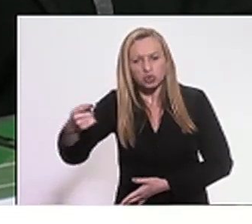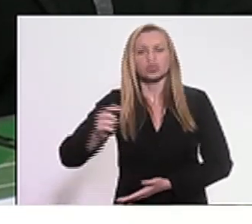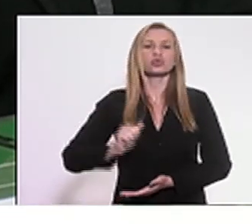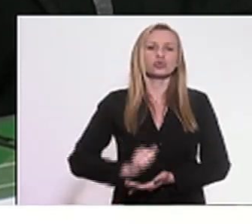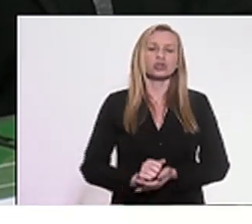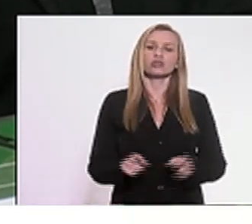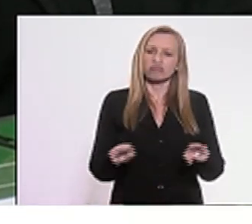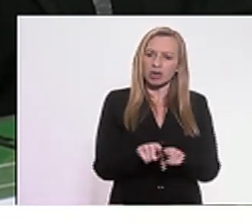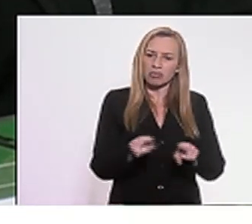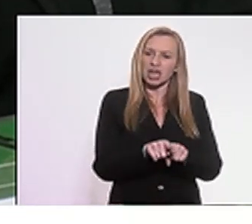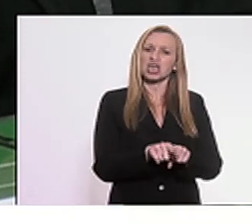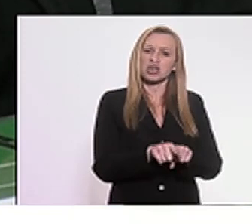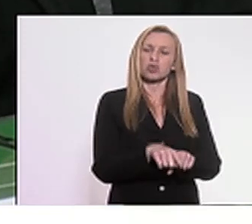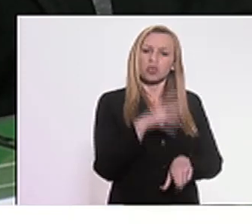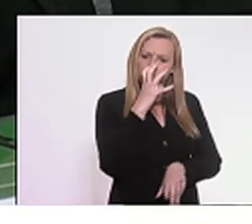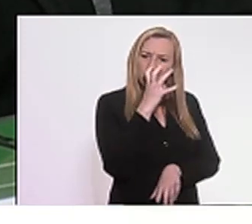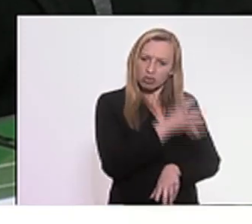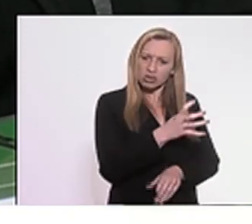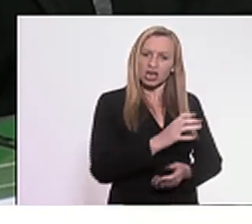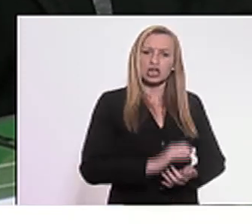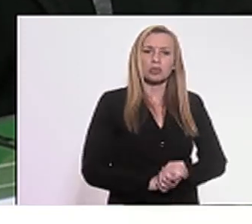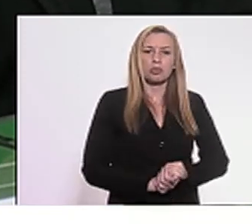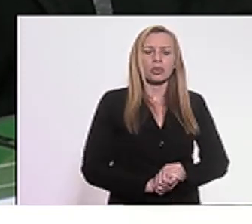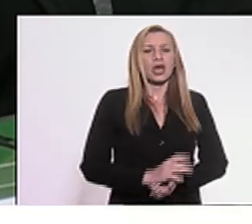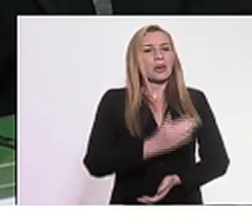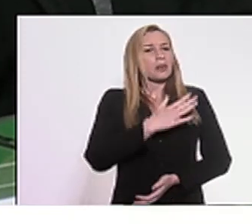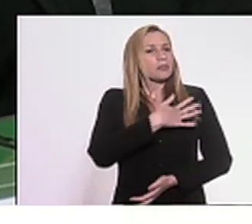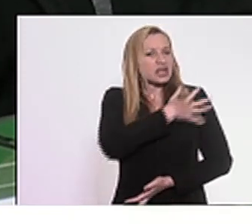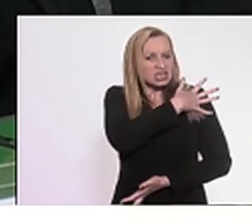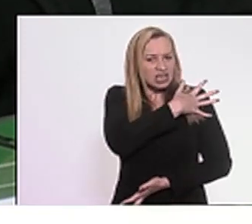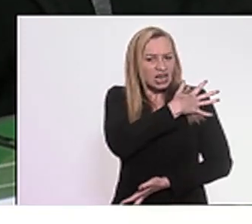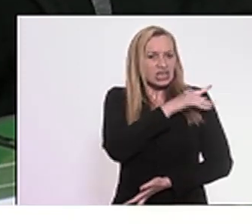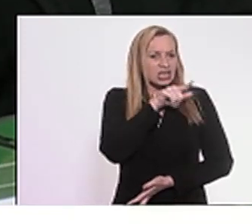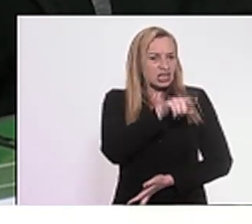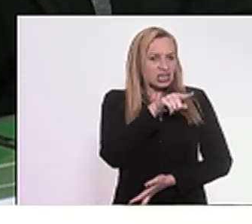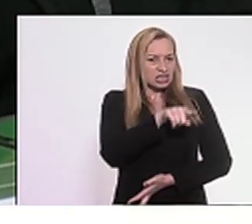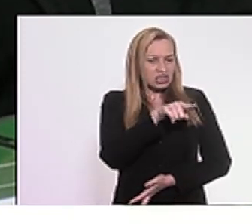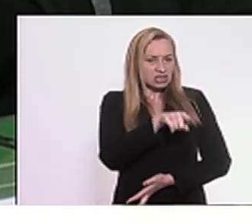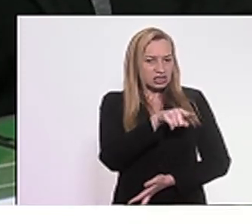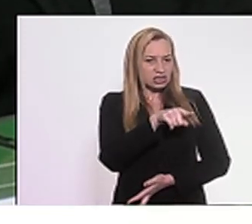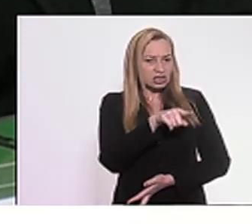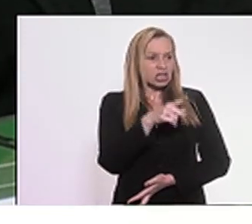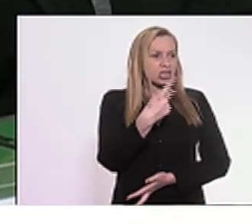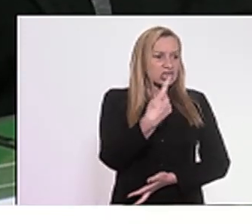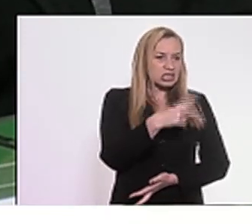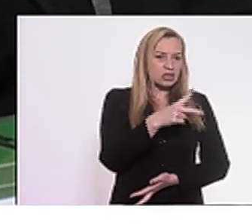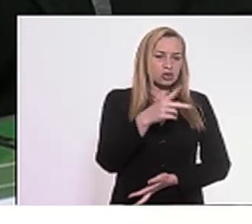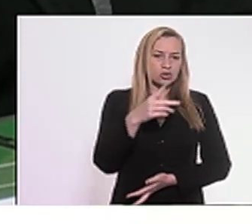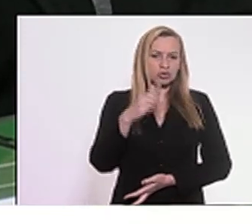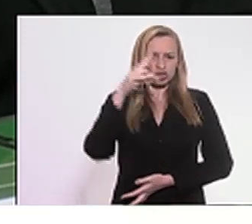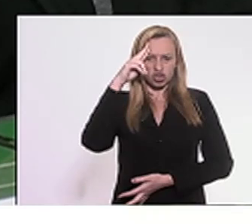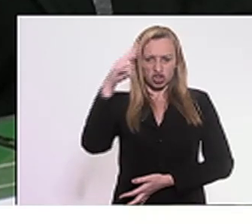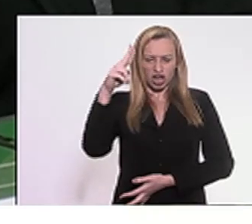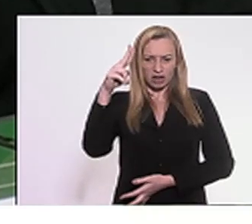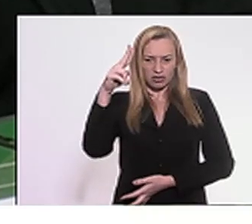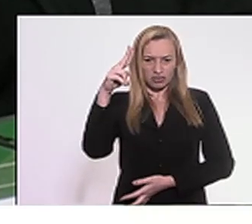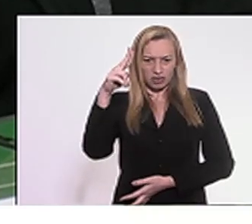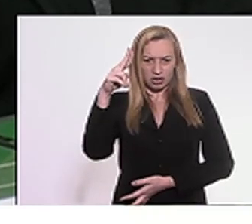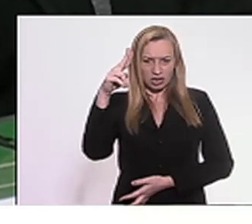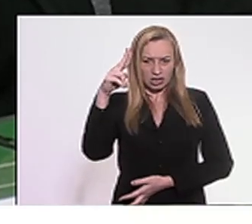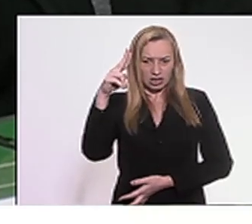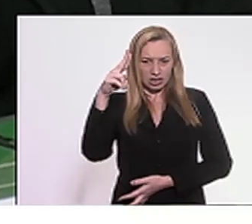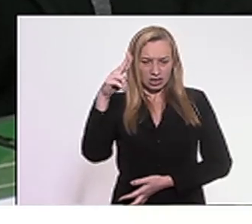órgãos também pertinentes. Militares estes que foram absolvidos pelos seus comandantes de batalhões, de